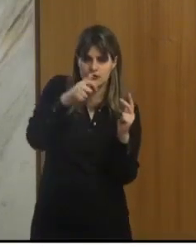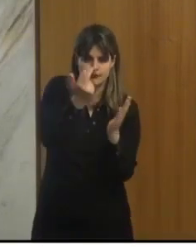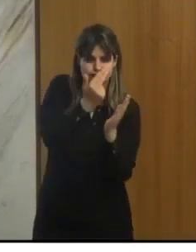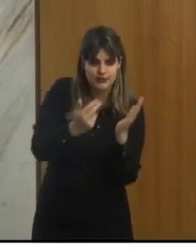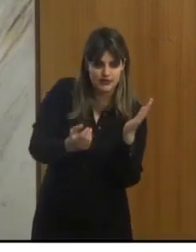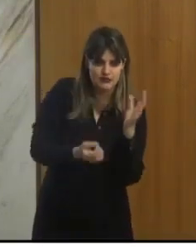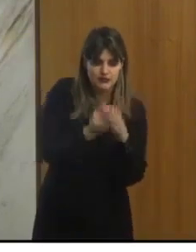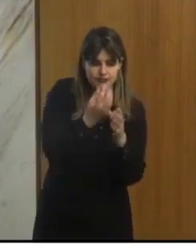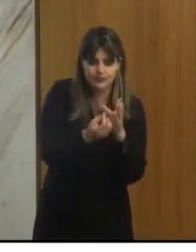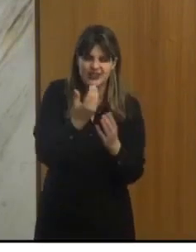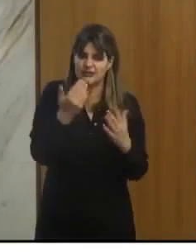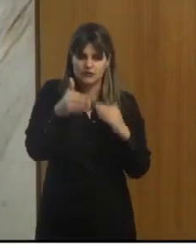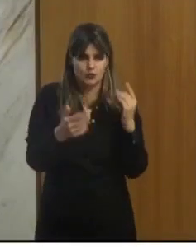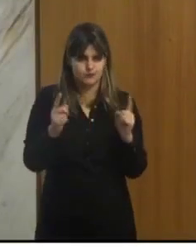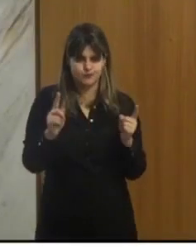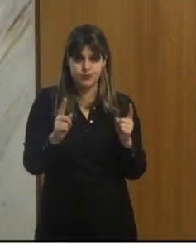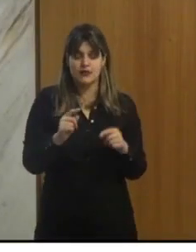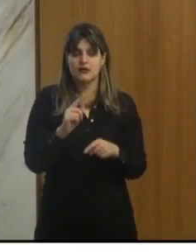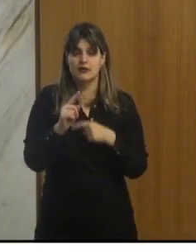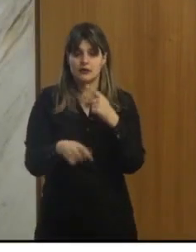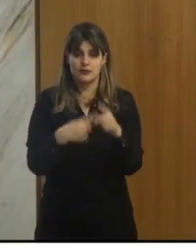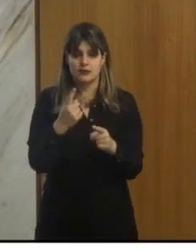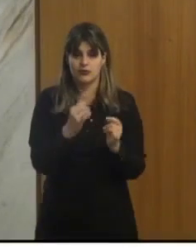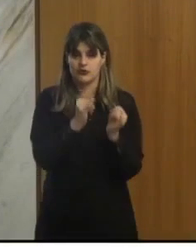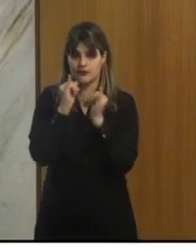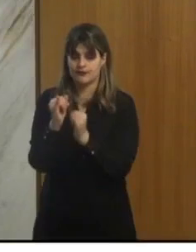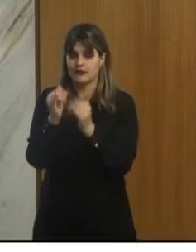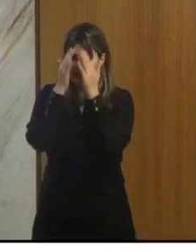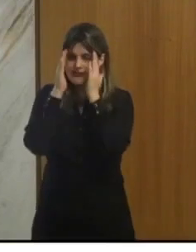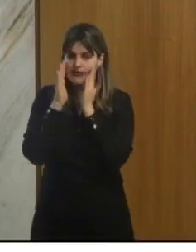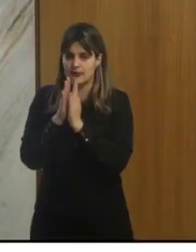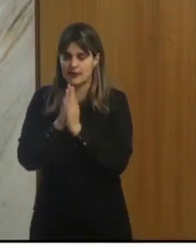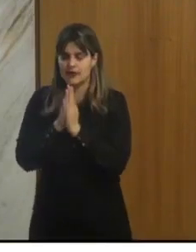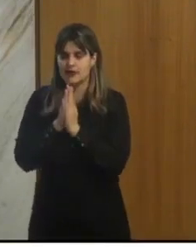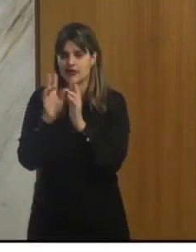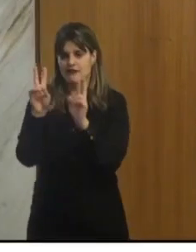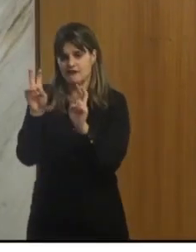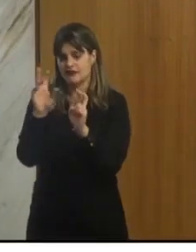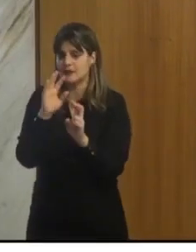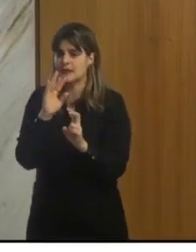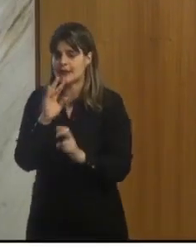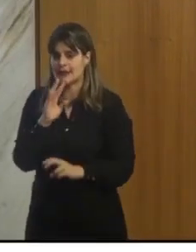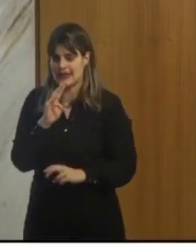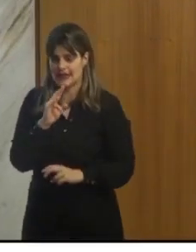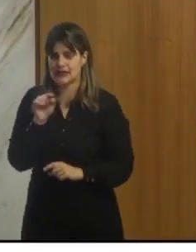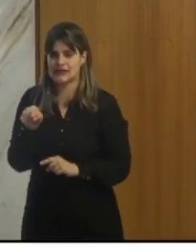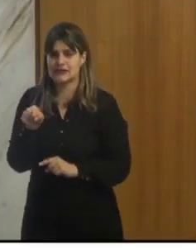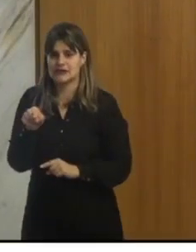aconteceu. E passamos depois para a Santa Maria, a Virgem Menina, ou seja, as Santas Mães, e